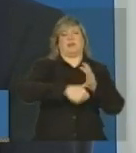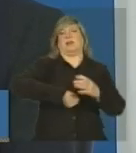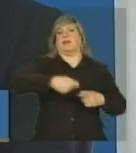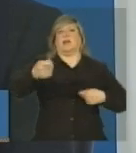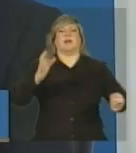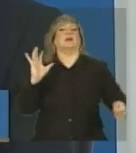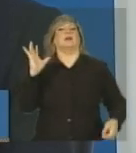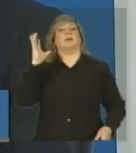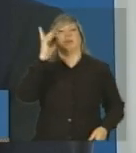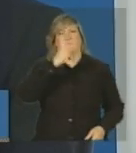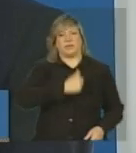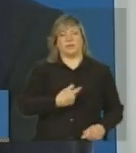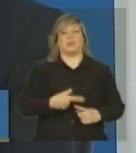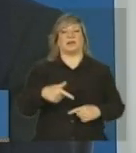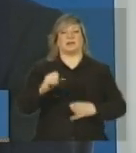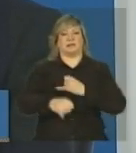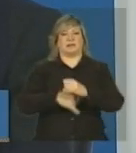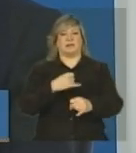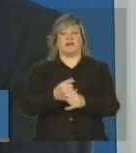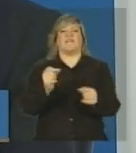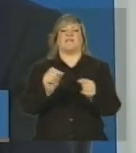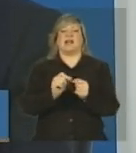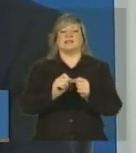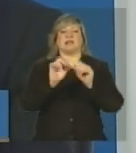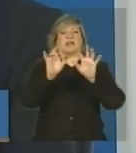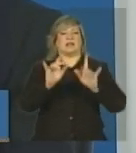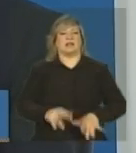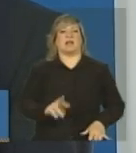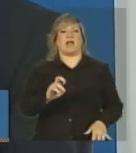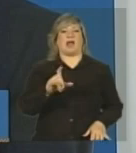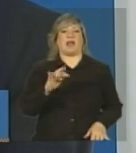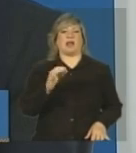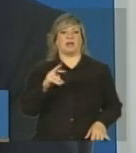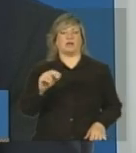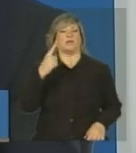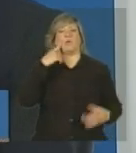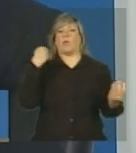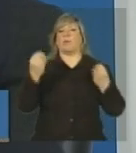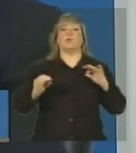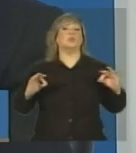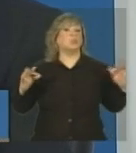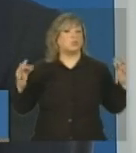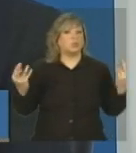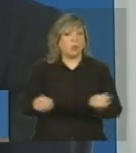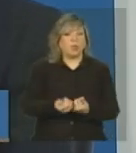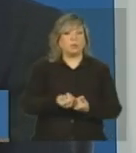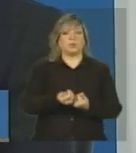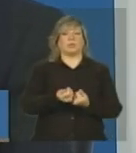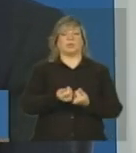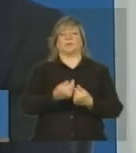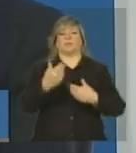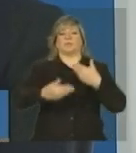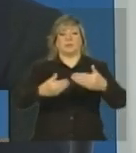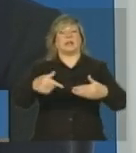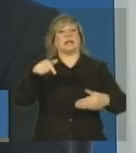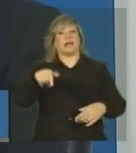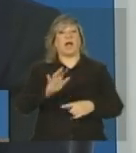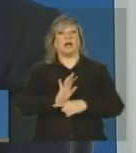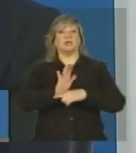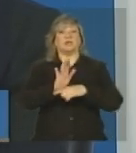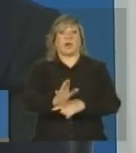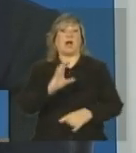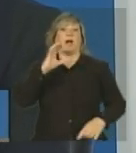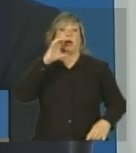sobre um processo específico, gerar relatórios sobre a situação de fiscalização de todos os processos do município e isso